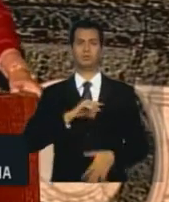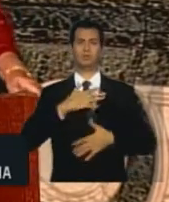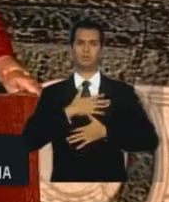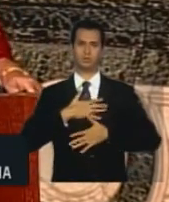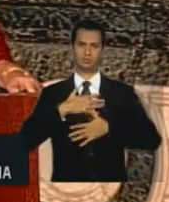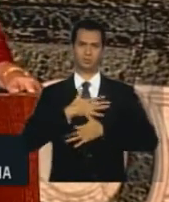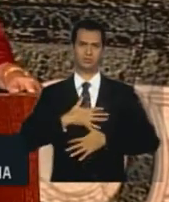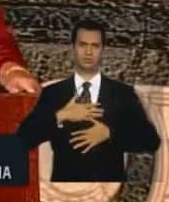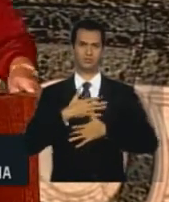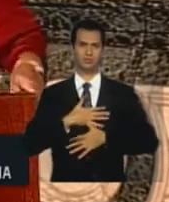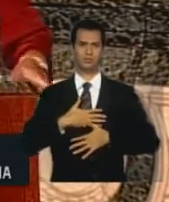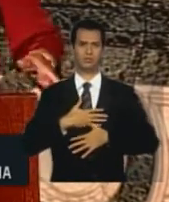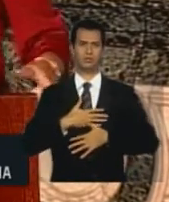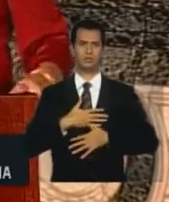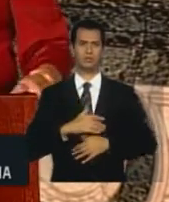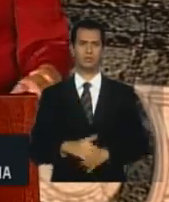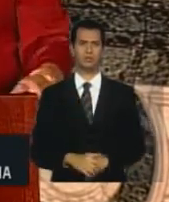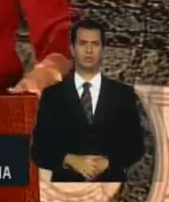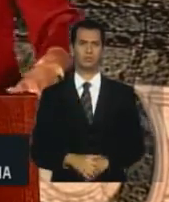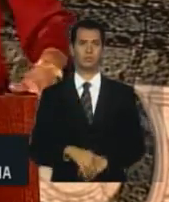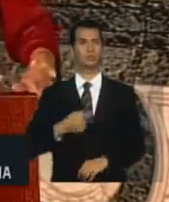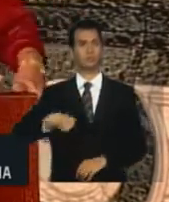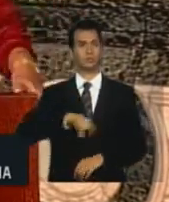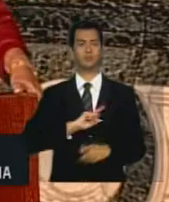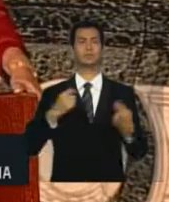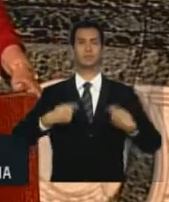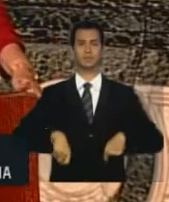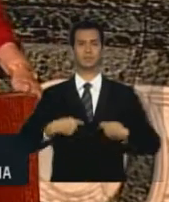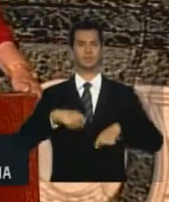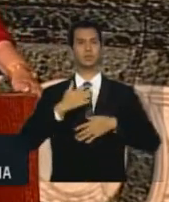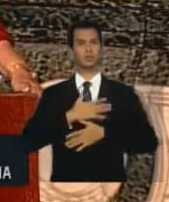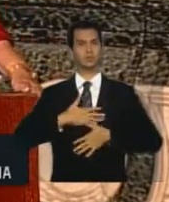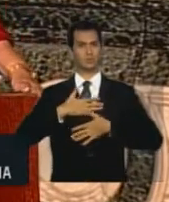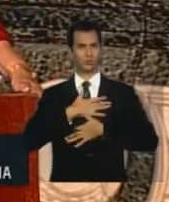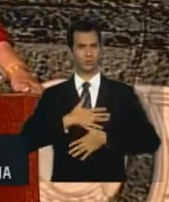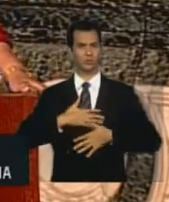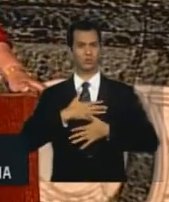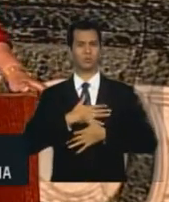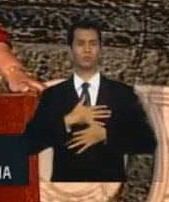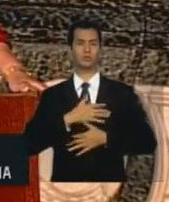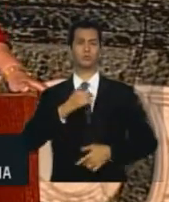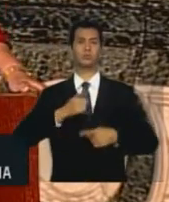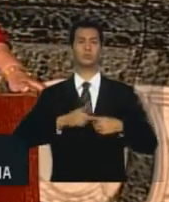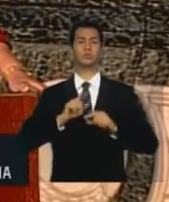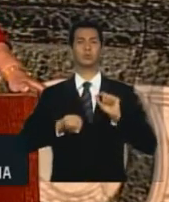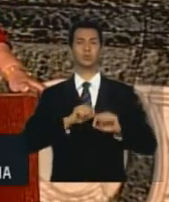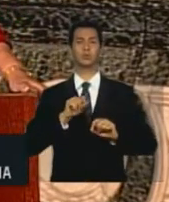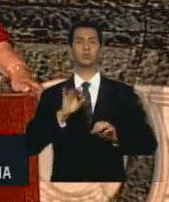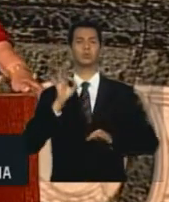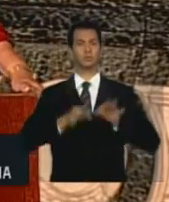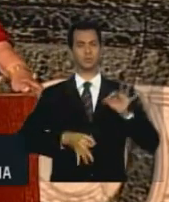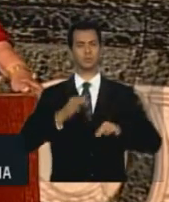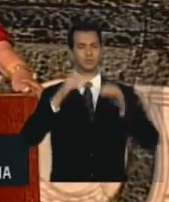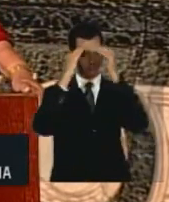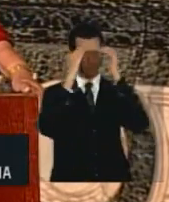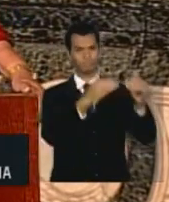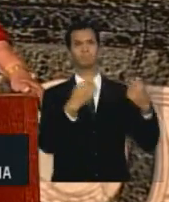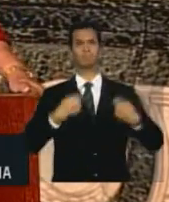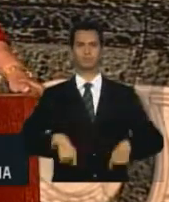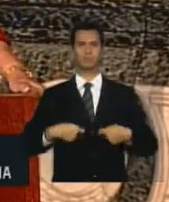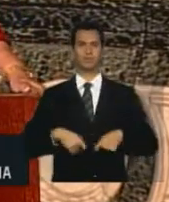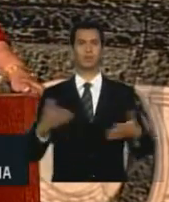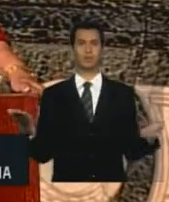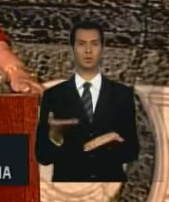assim, muita honra, porque a gente tem de ficar honrado quando a gente assume a parte da justiça. Esse